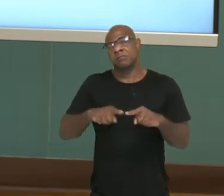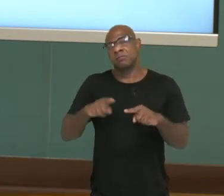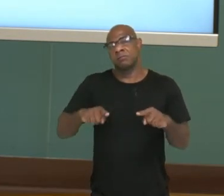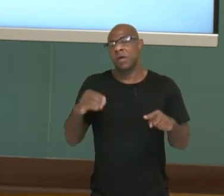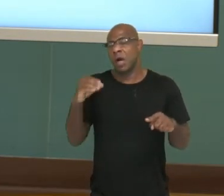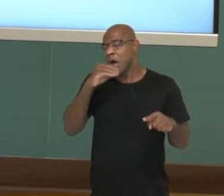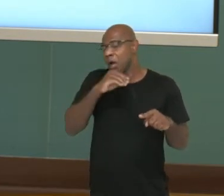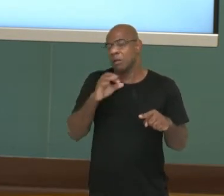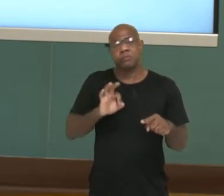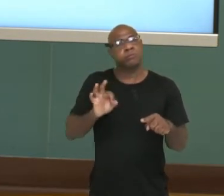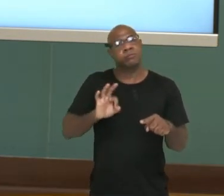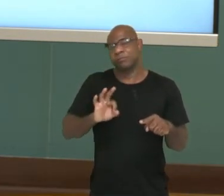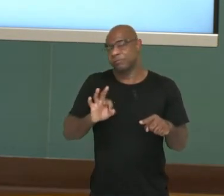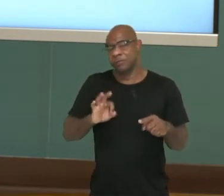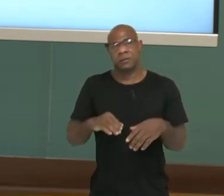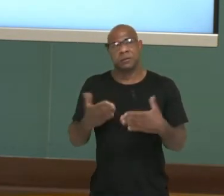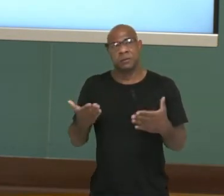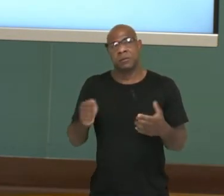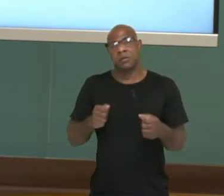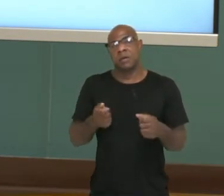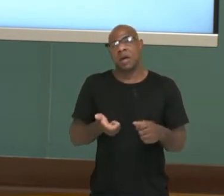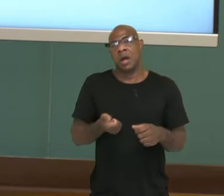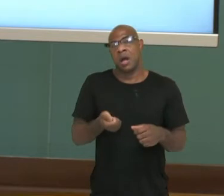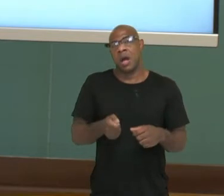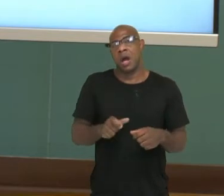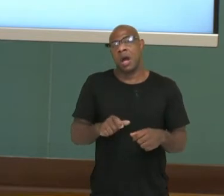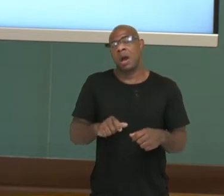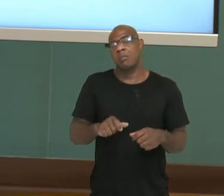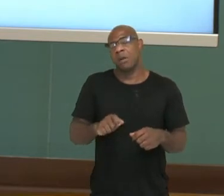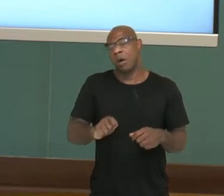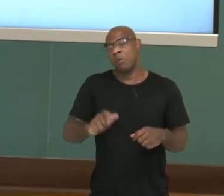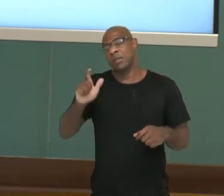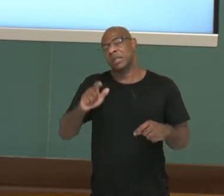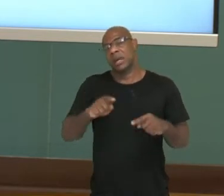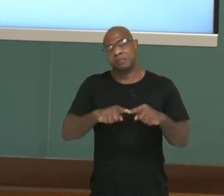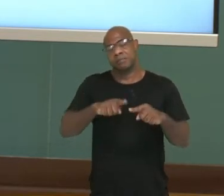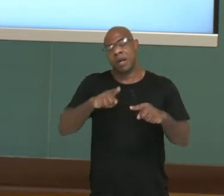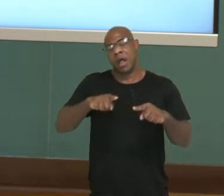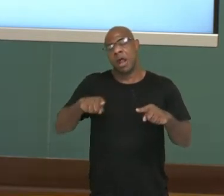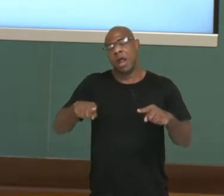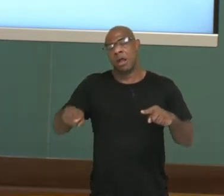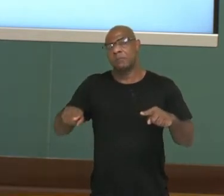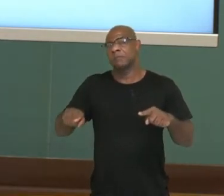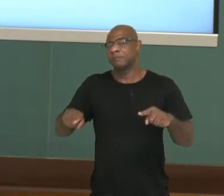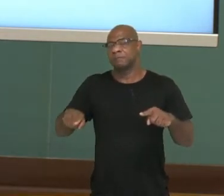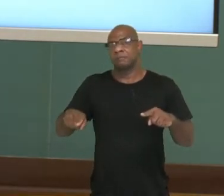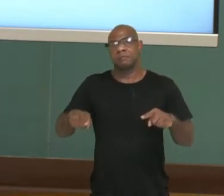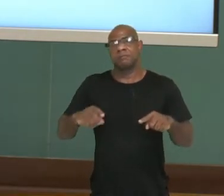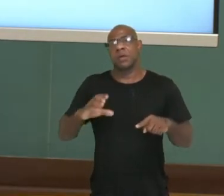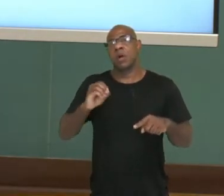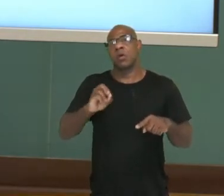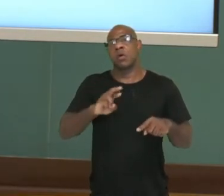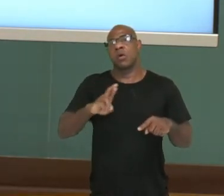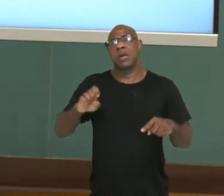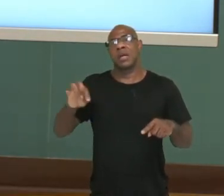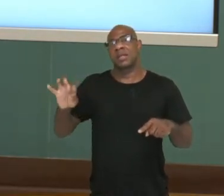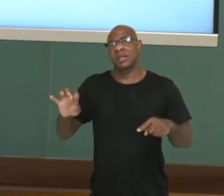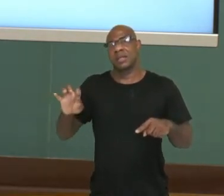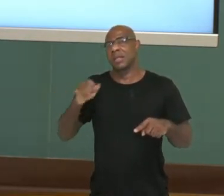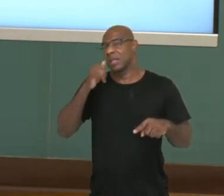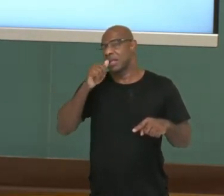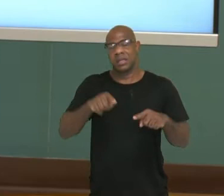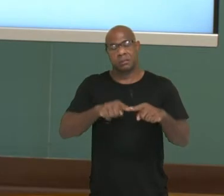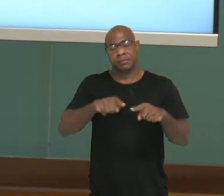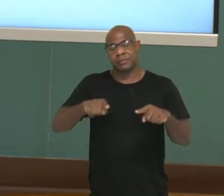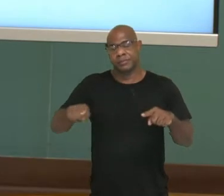muito, tá? Então eu posso aumentar a corrente sem gerar muito aquecimento no gerador, tá? Desvantagem é que se o aparelho